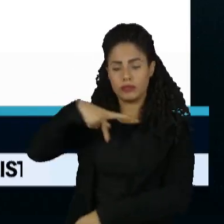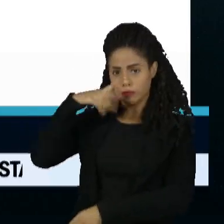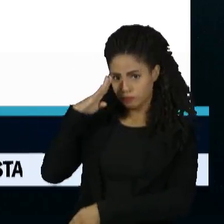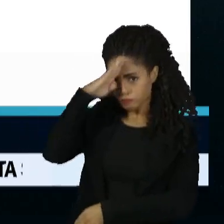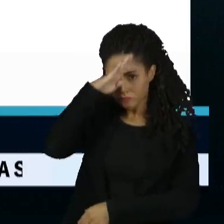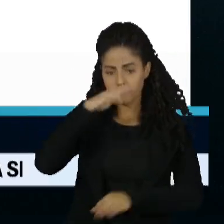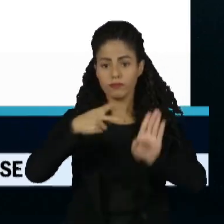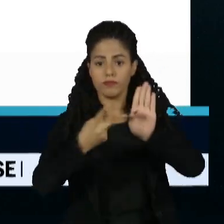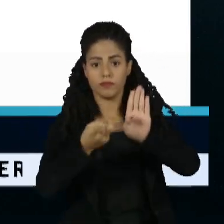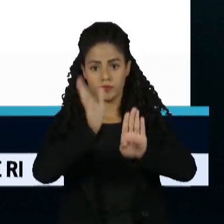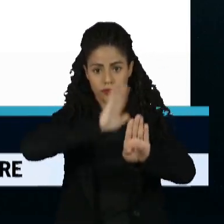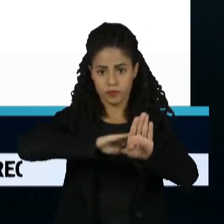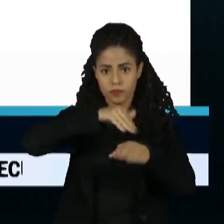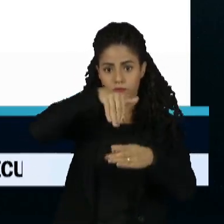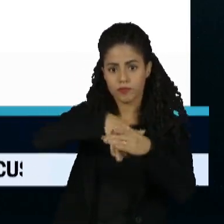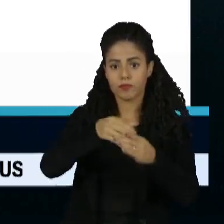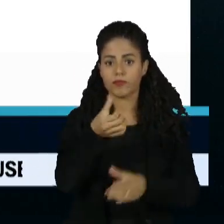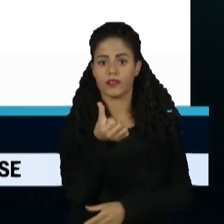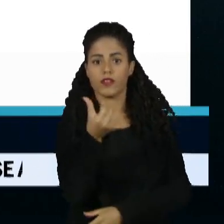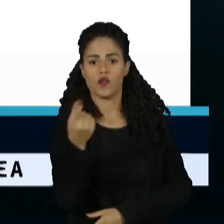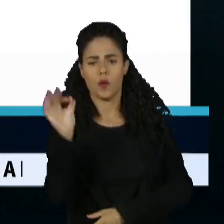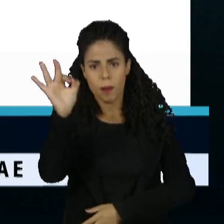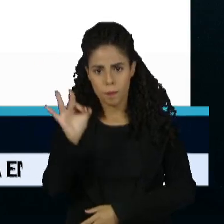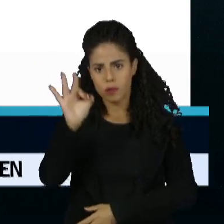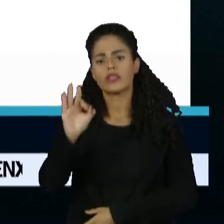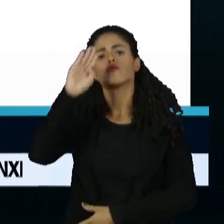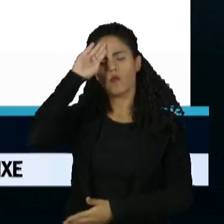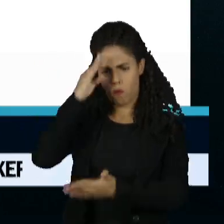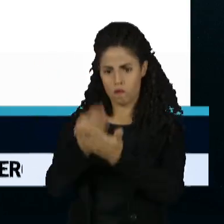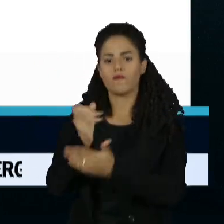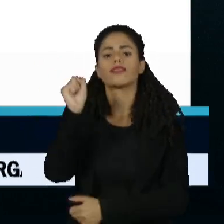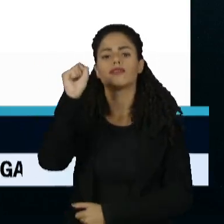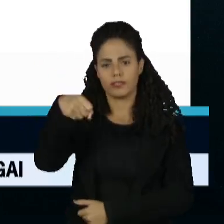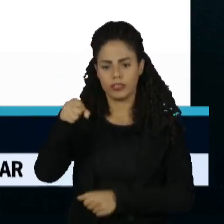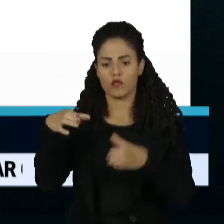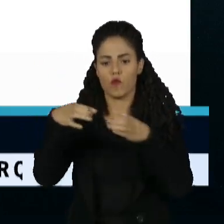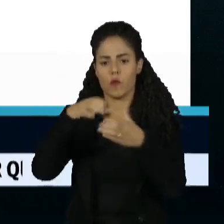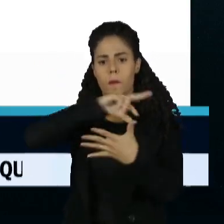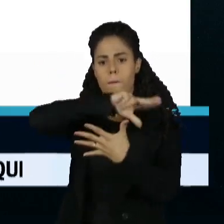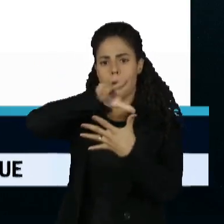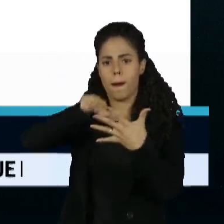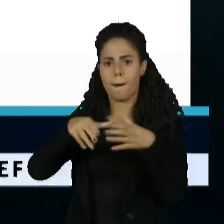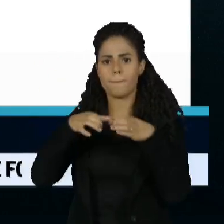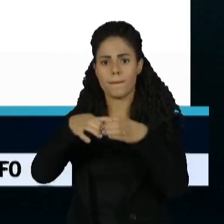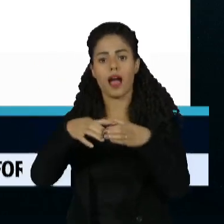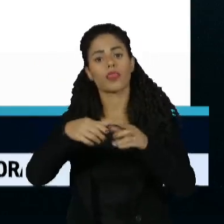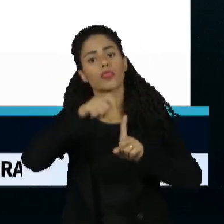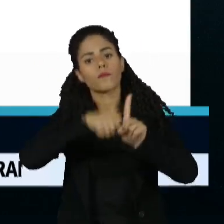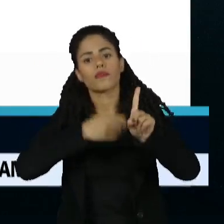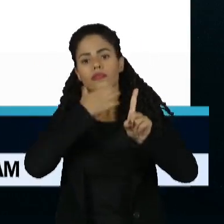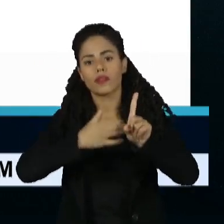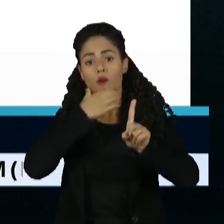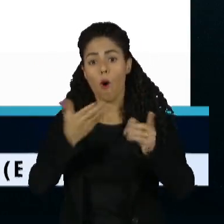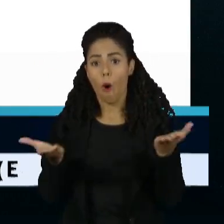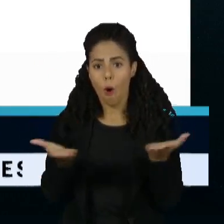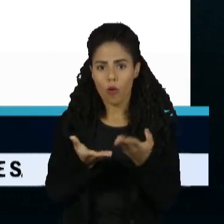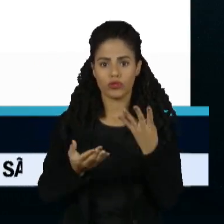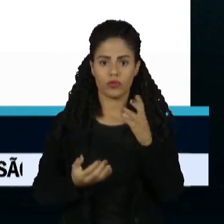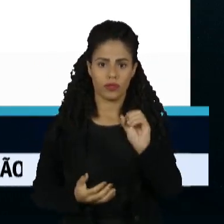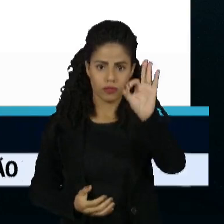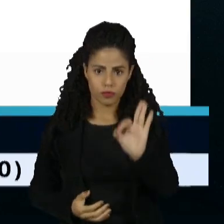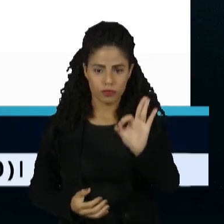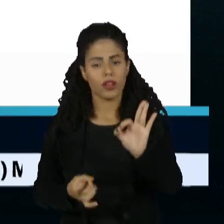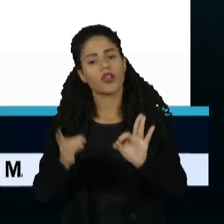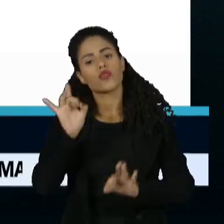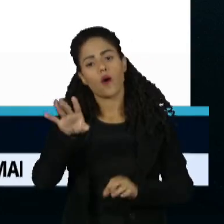no segundo turno 61% diziam confiar muito nas Forças Armadas em dezembro hoje são 40%.